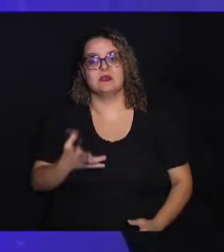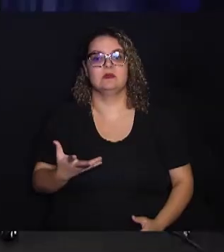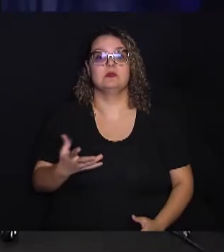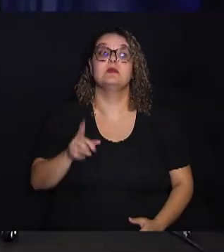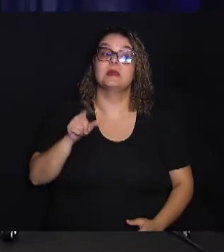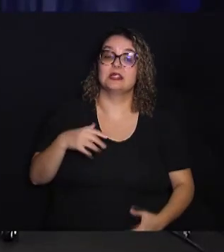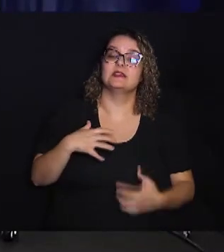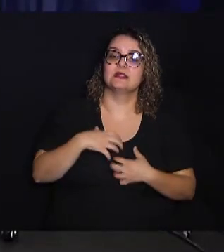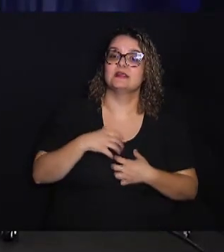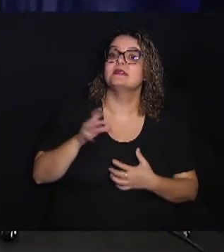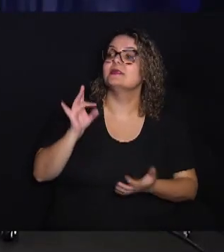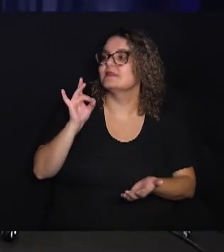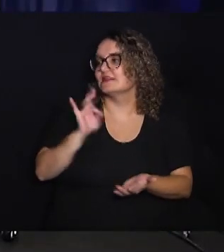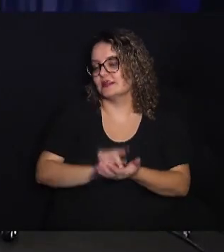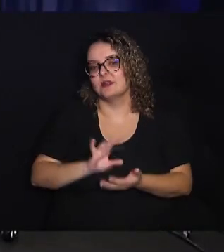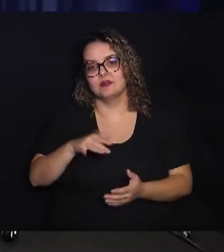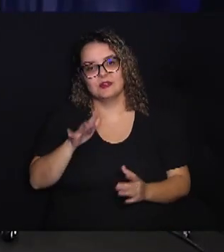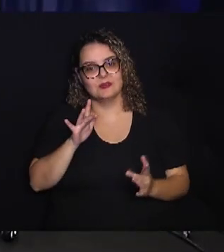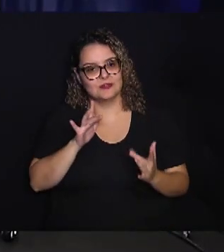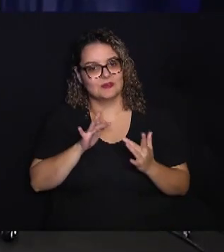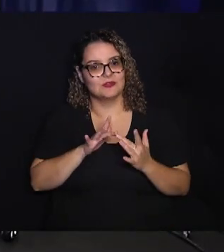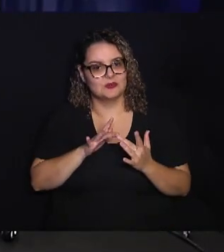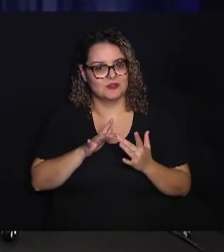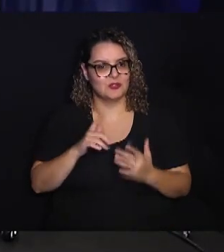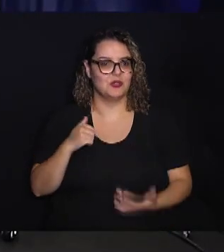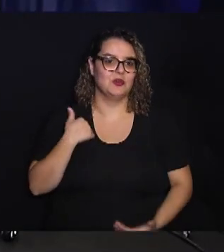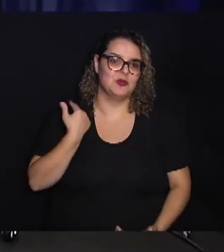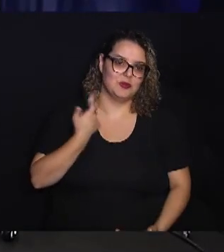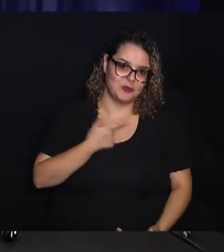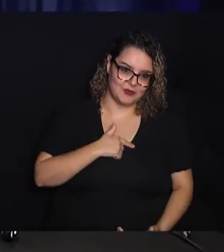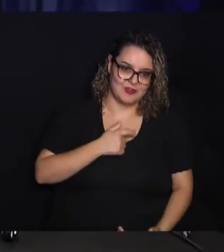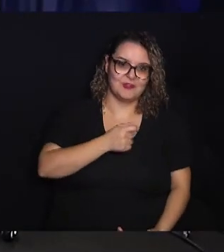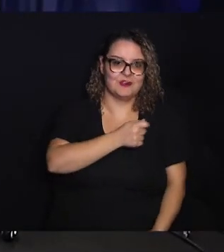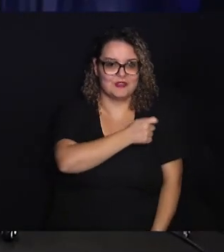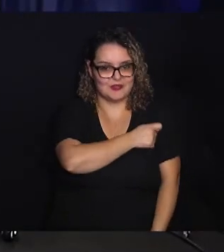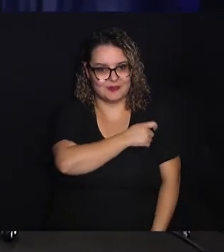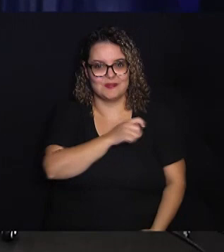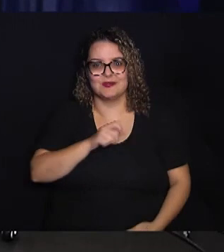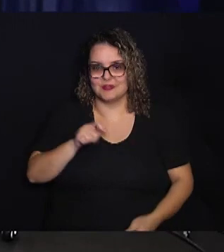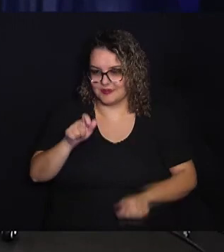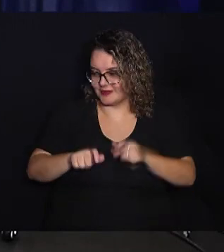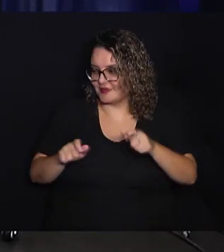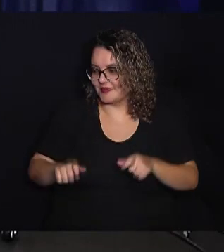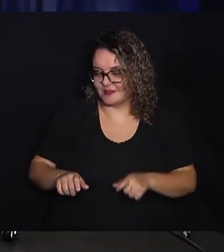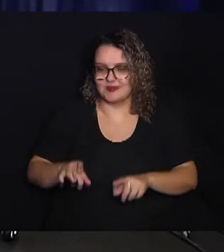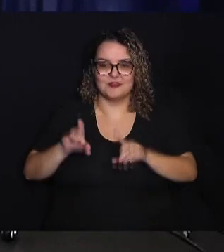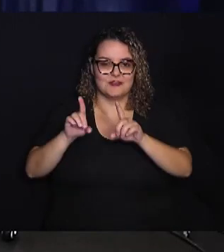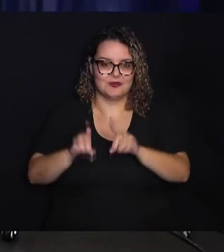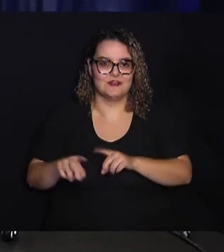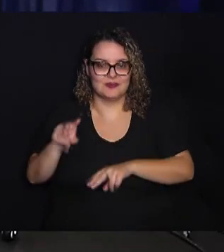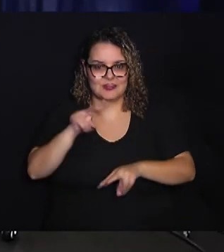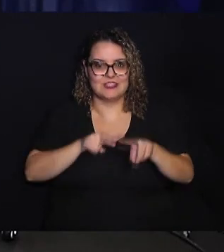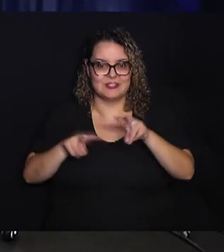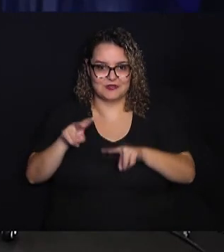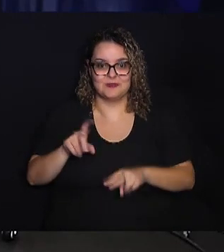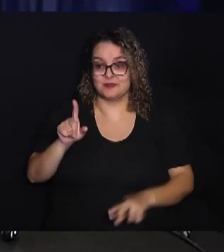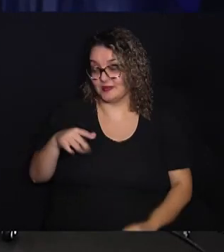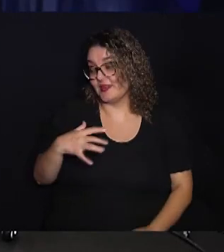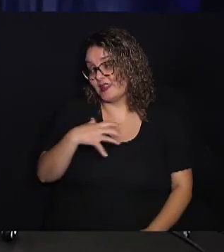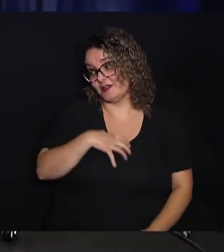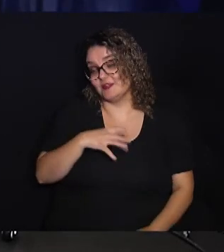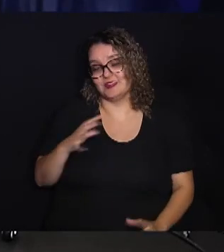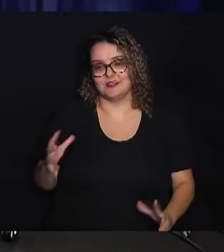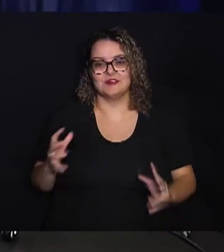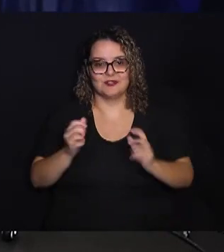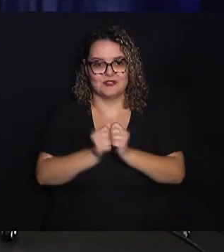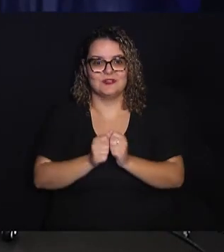certeza. Quando toca, né? Porque assim, para os nossos alunos e usuários, né, com deficiência, então é a forma também de aproximar,